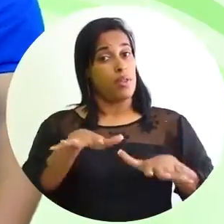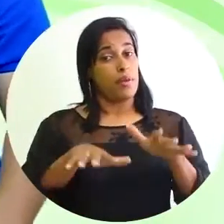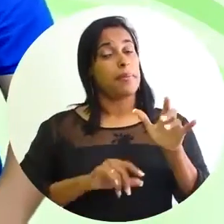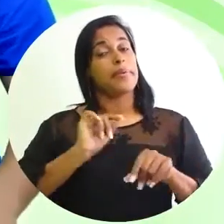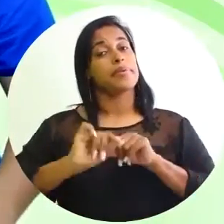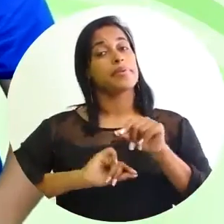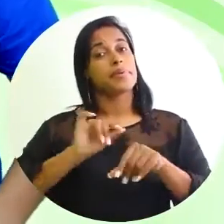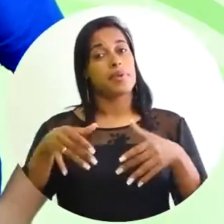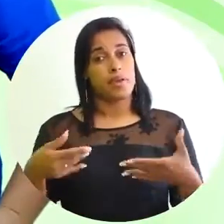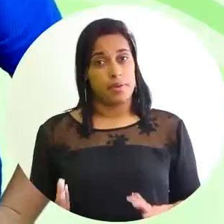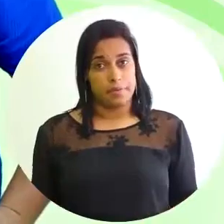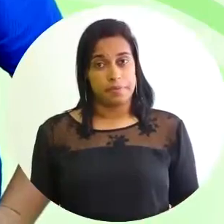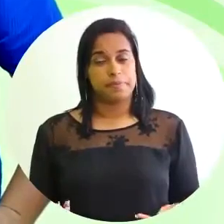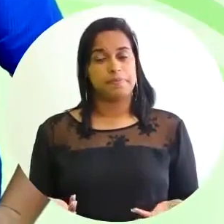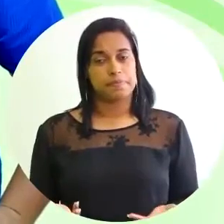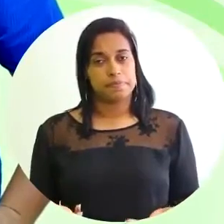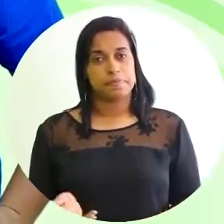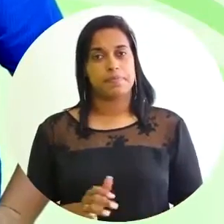depende da